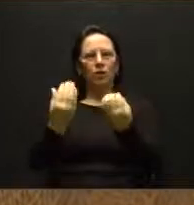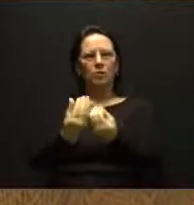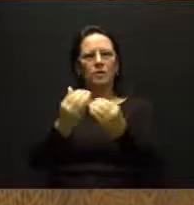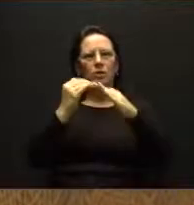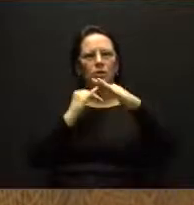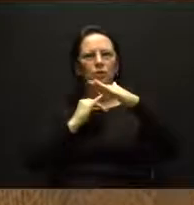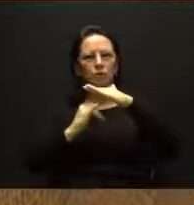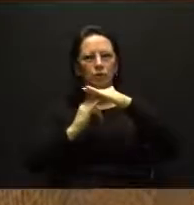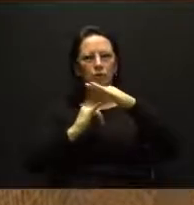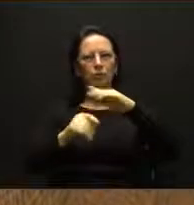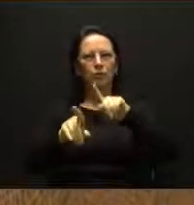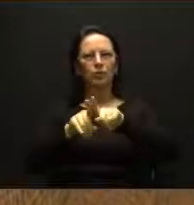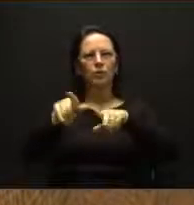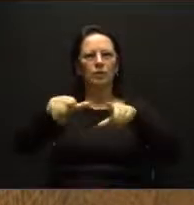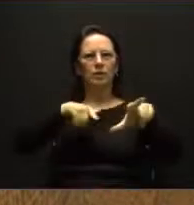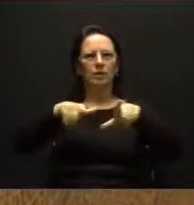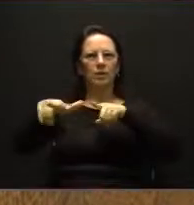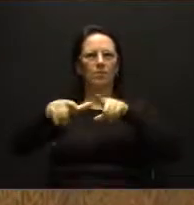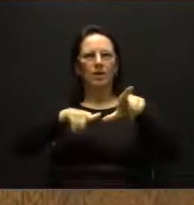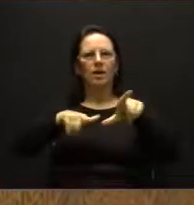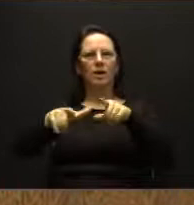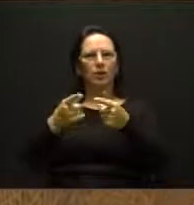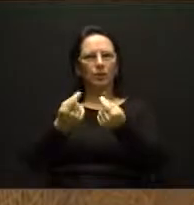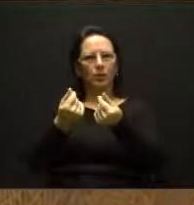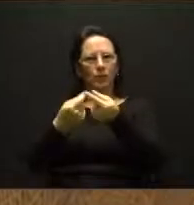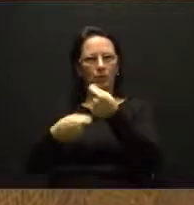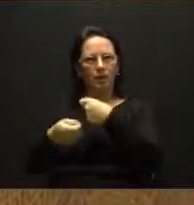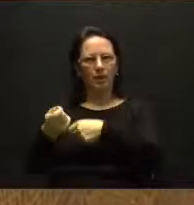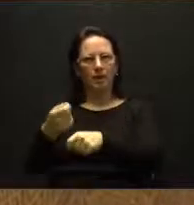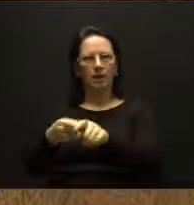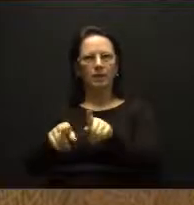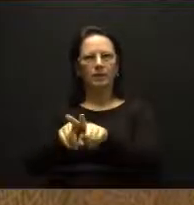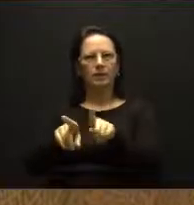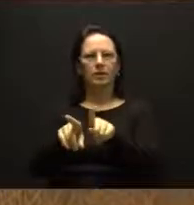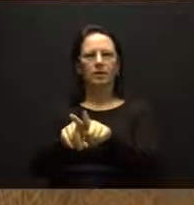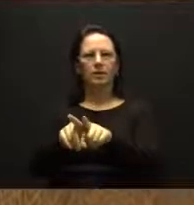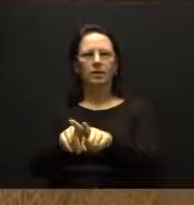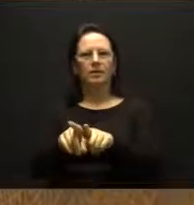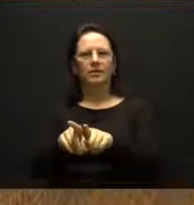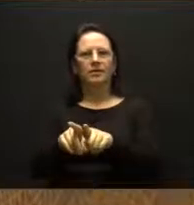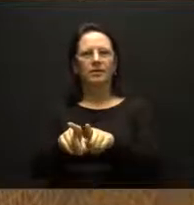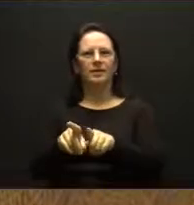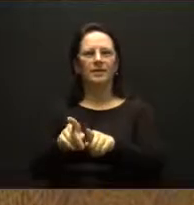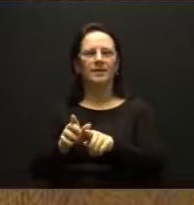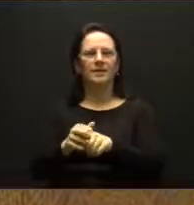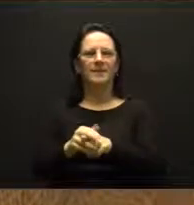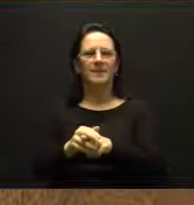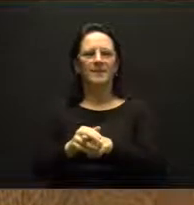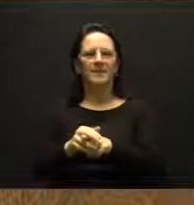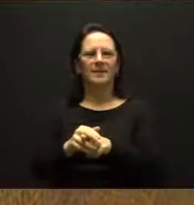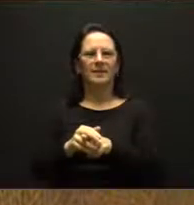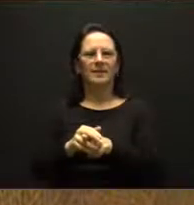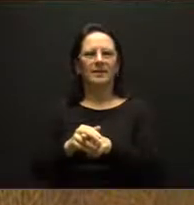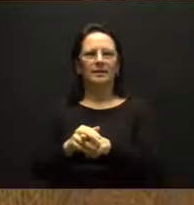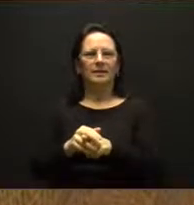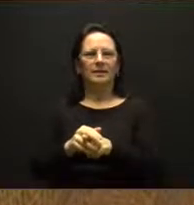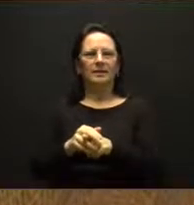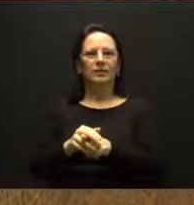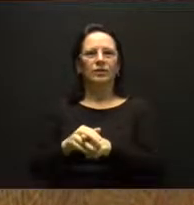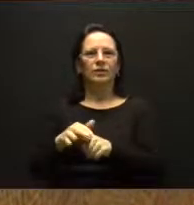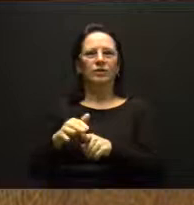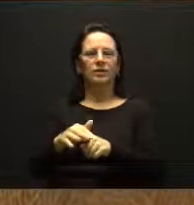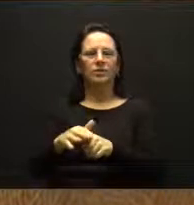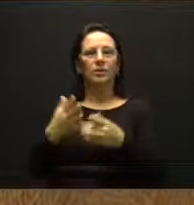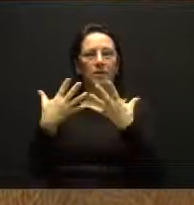comércio emprego trabalho e renda é uma conquista em resposta às reivindicações populares pois